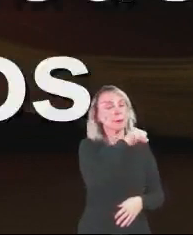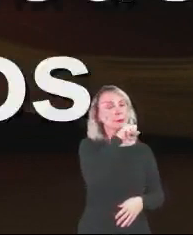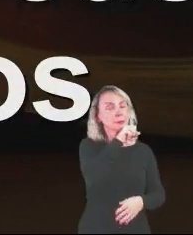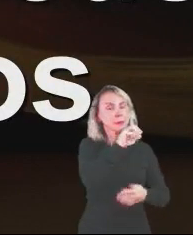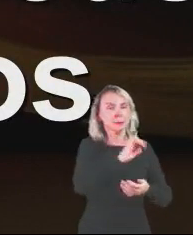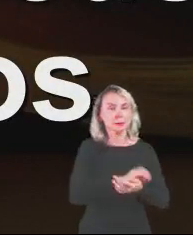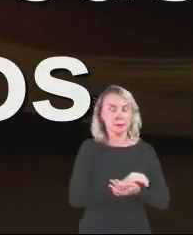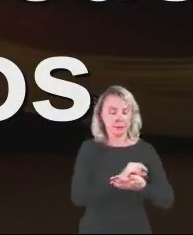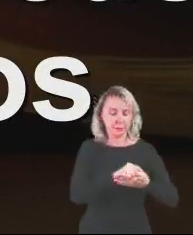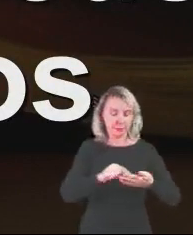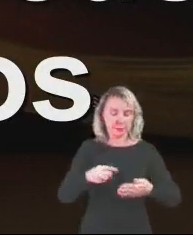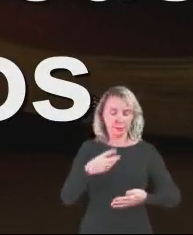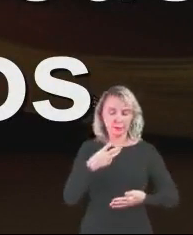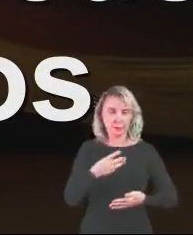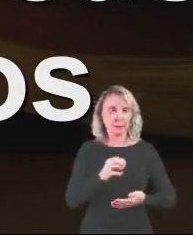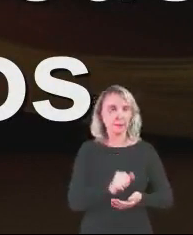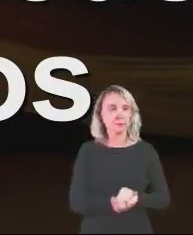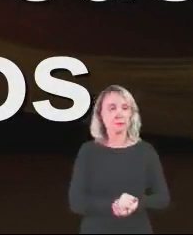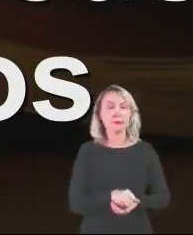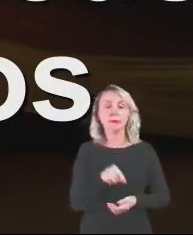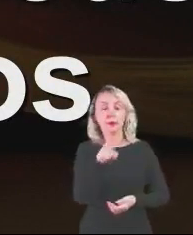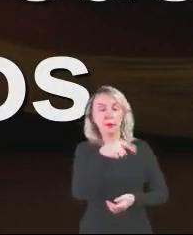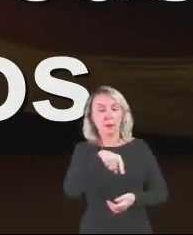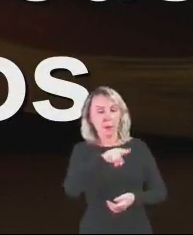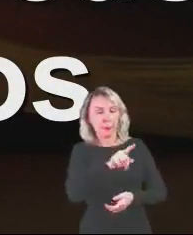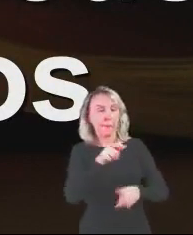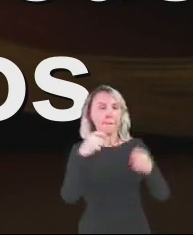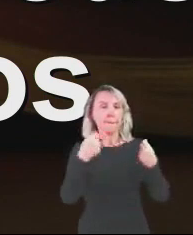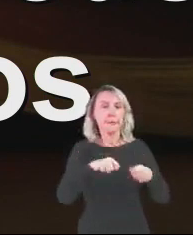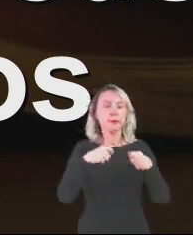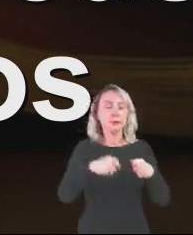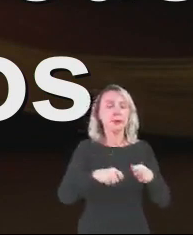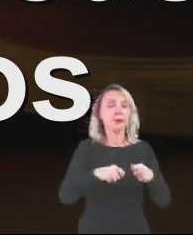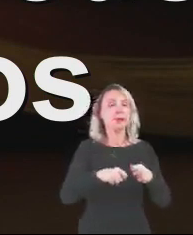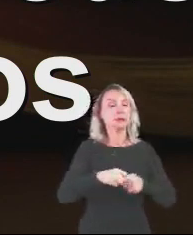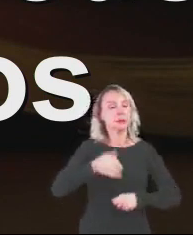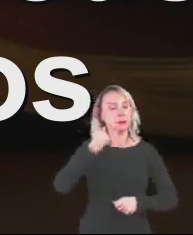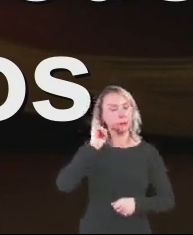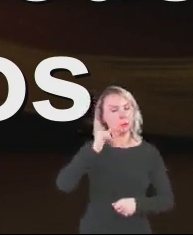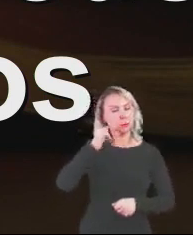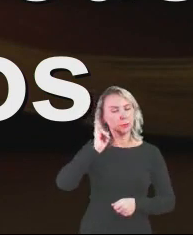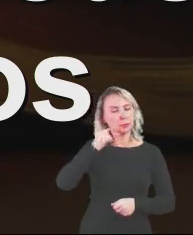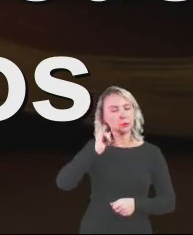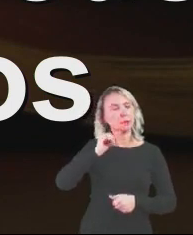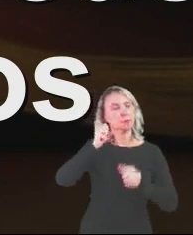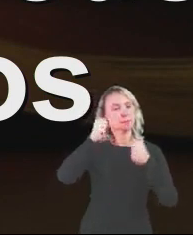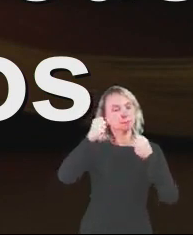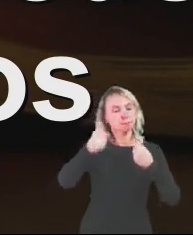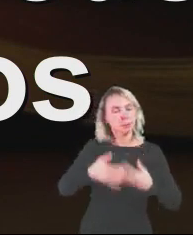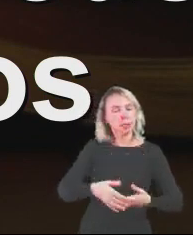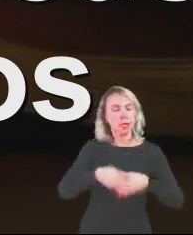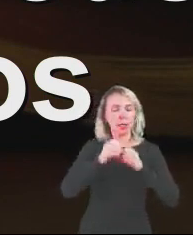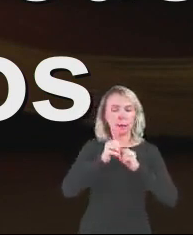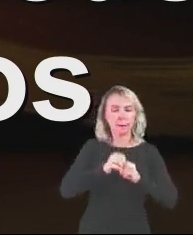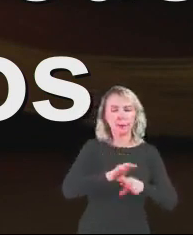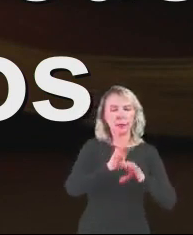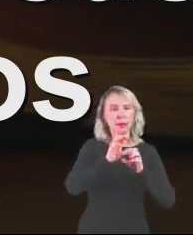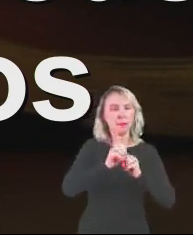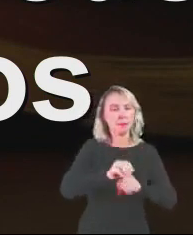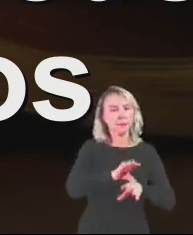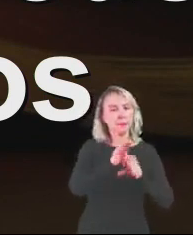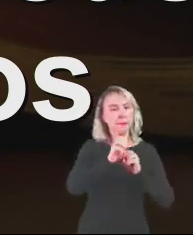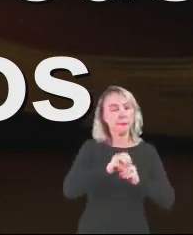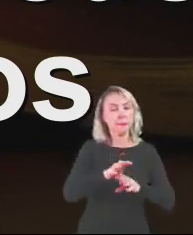Fazei sobre isto uma narração a vossos filhos, e vossos filhos a